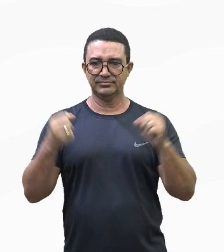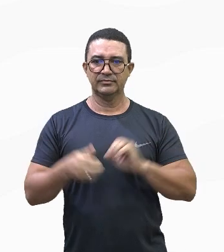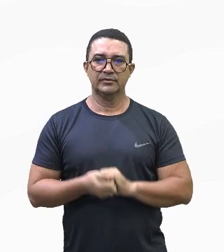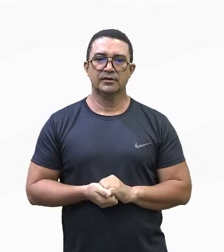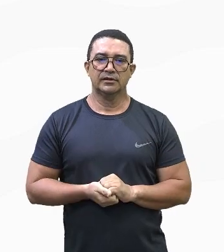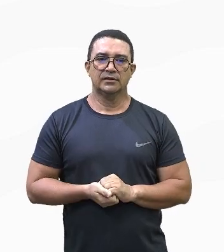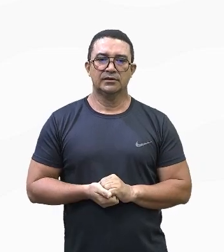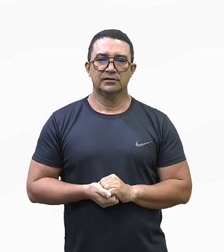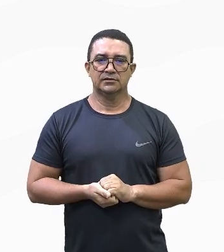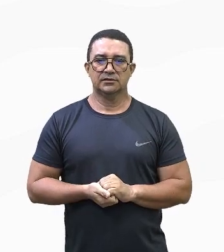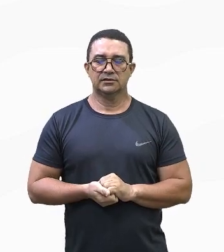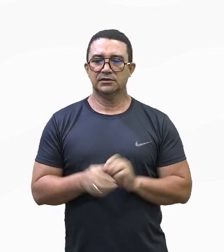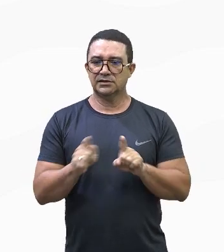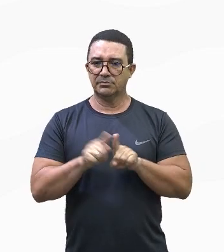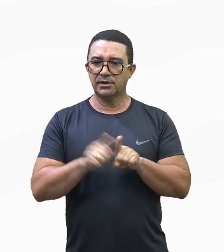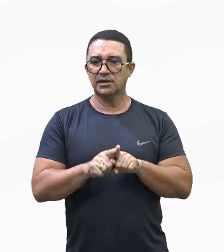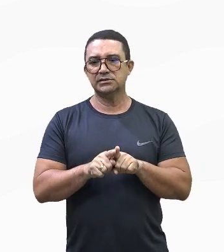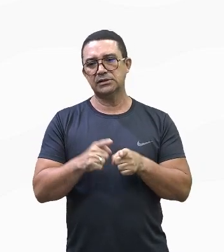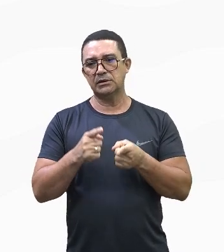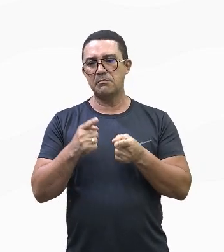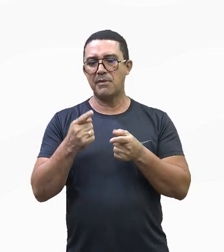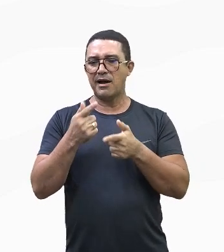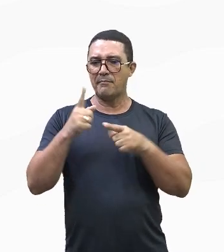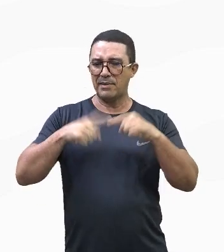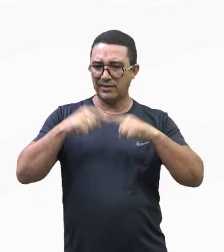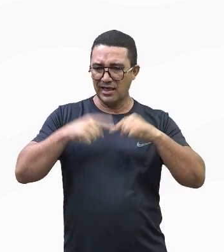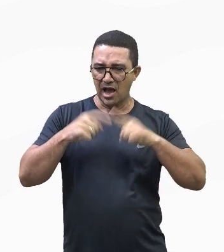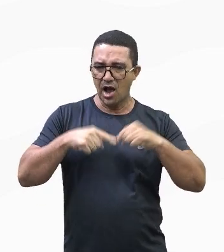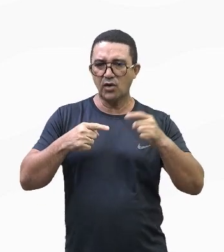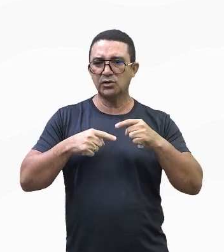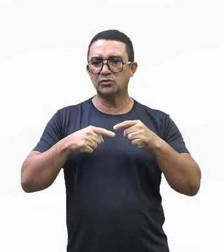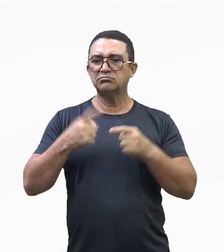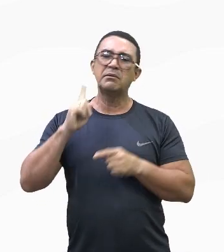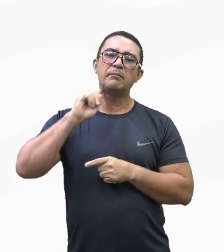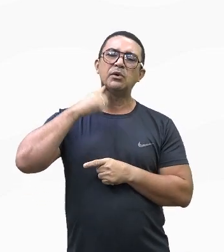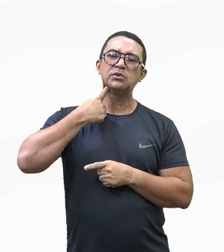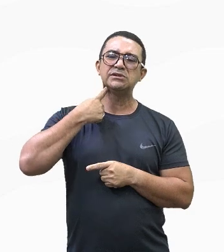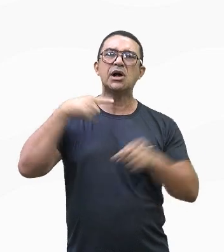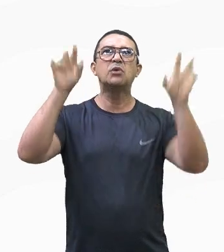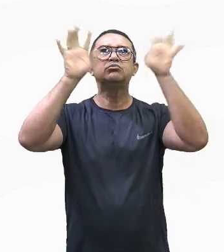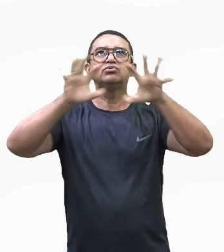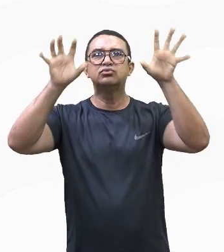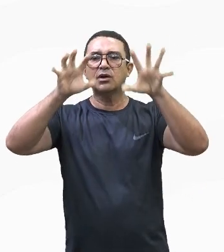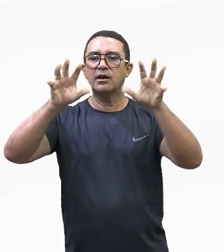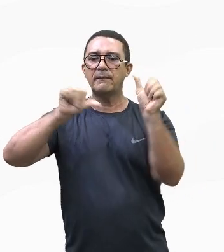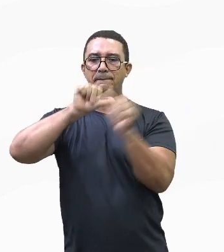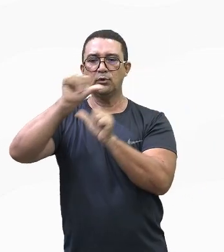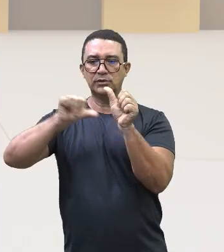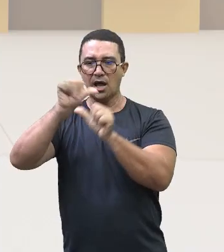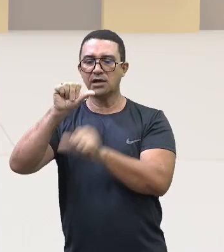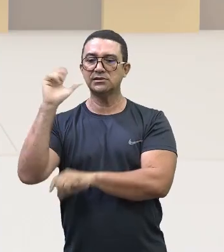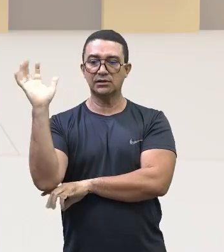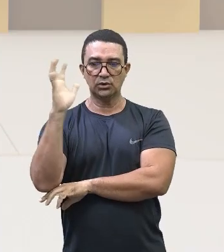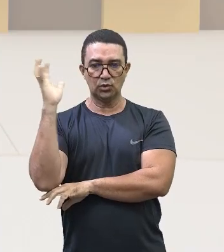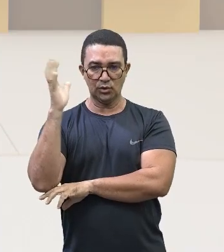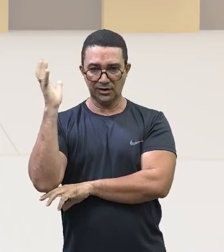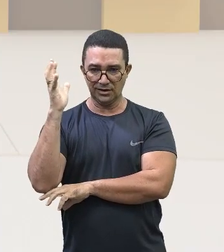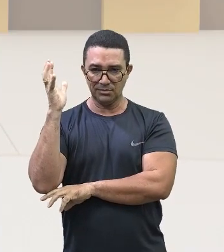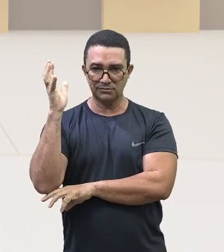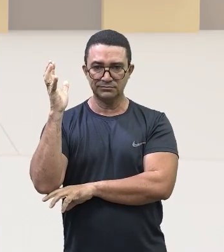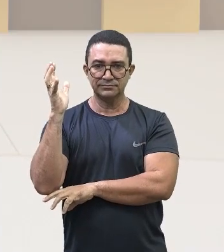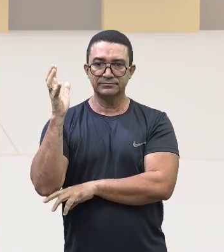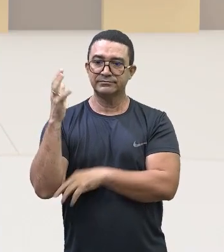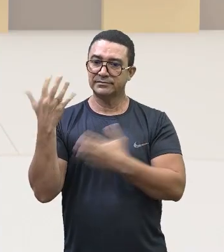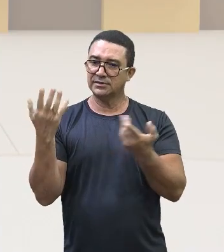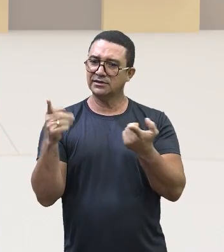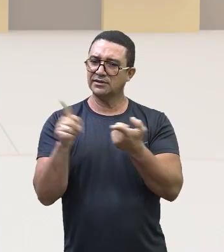a produtos que causam alergia, a poluição ambiental e as mudanças climáticas. E assim como as outras doenças que eu apresentei,